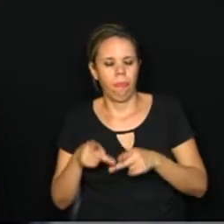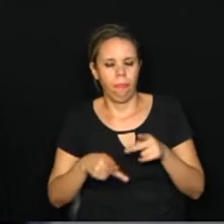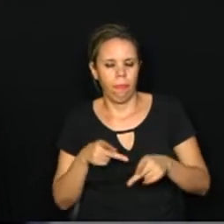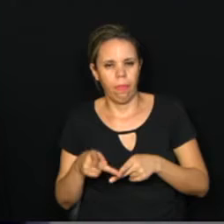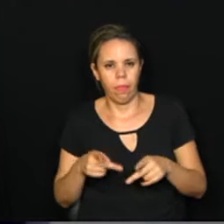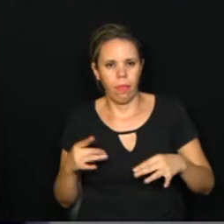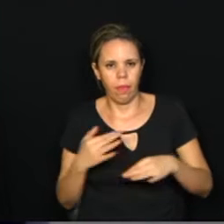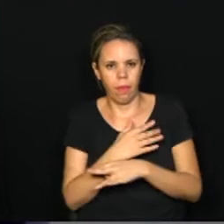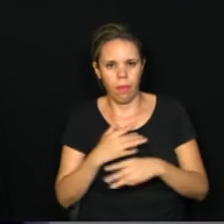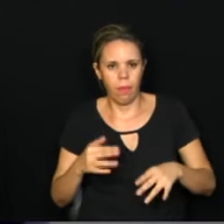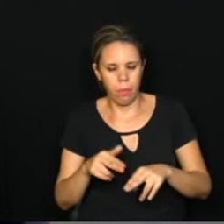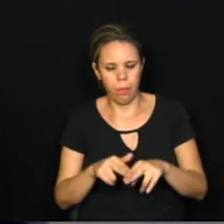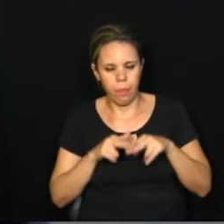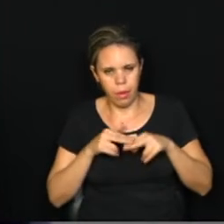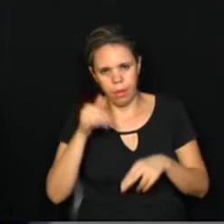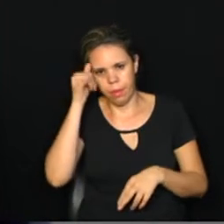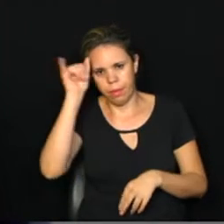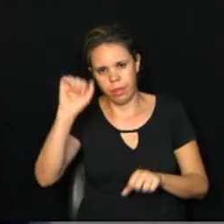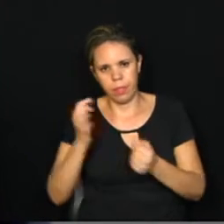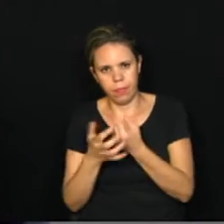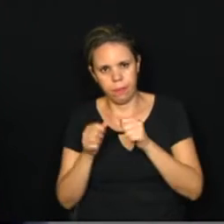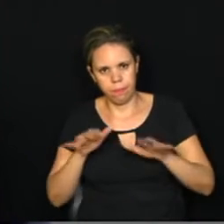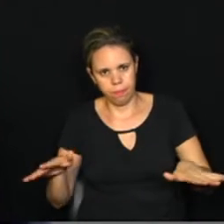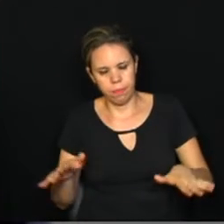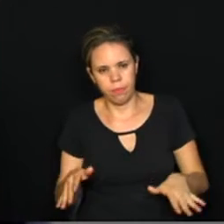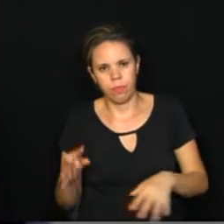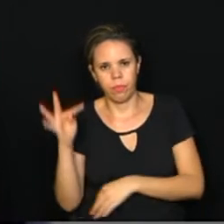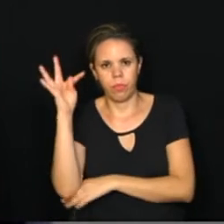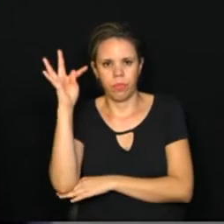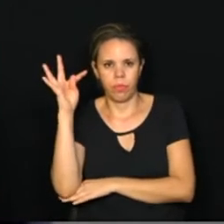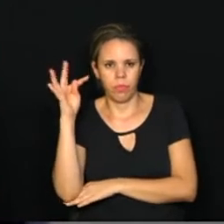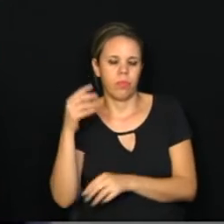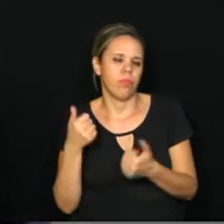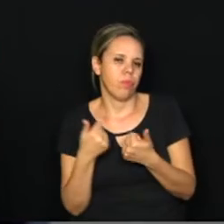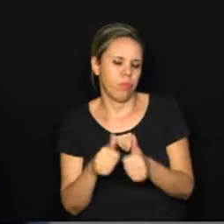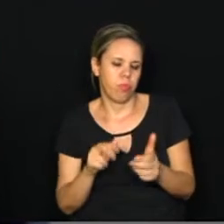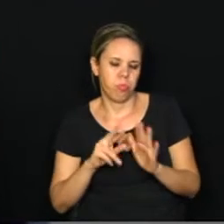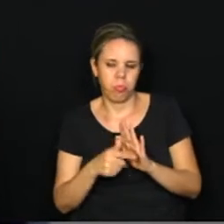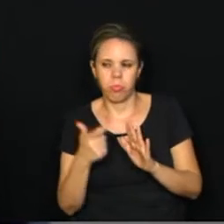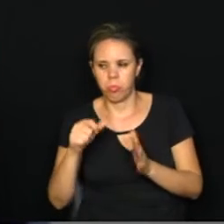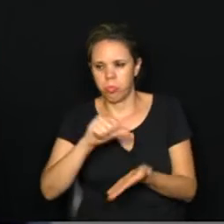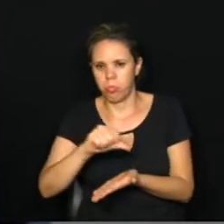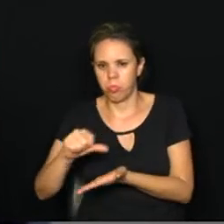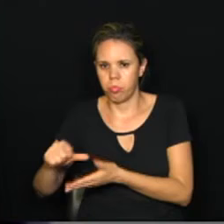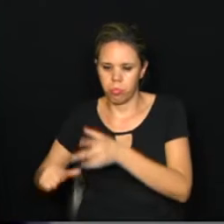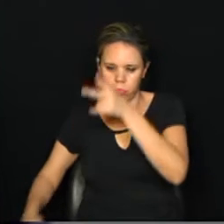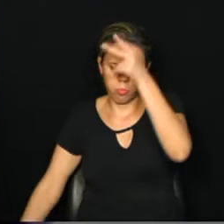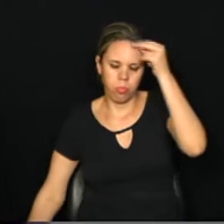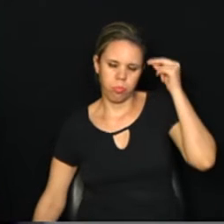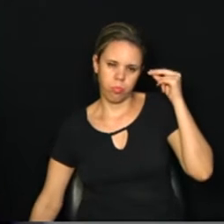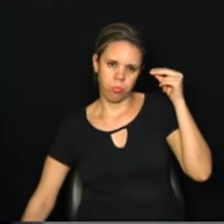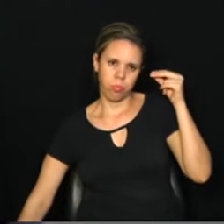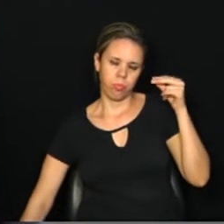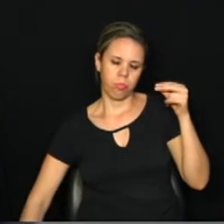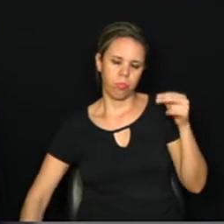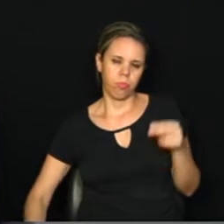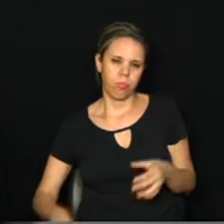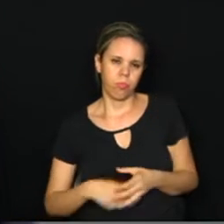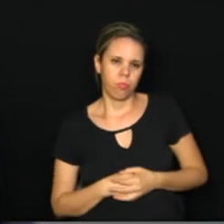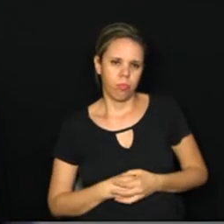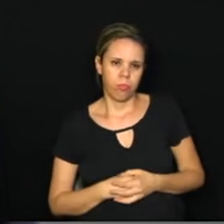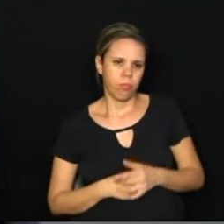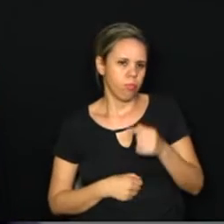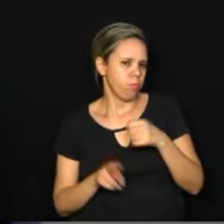pandemia, terminais de ônibus e várias outras repartições públicas. Então, à medida que elas não estão